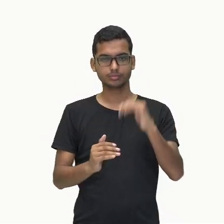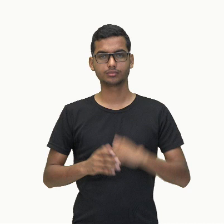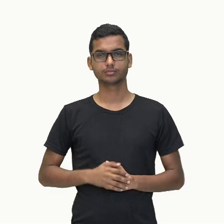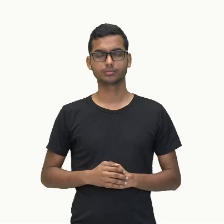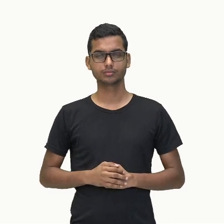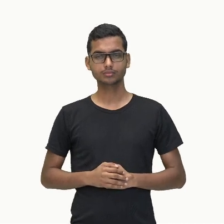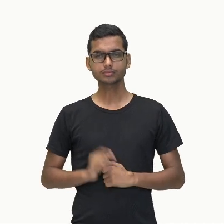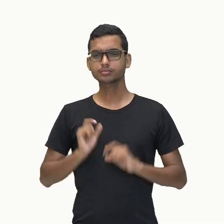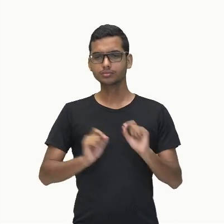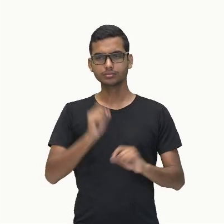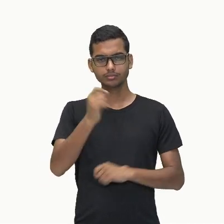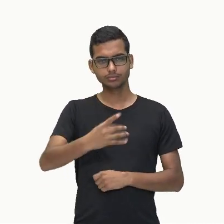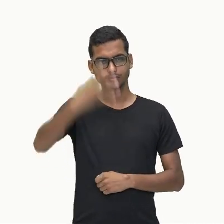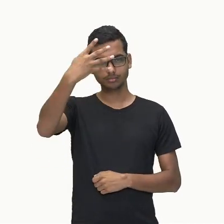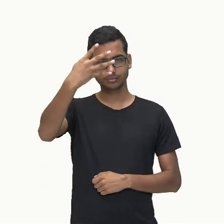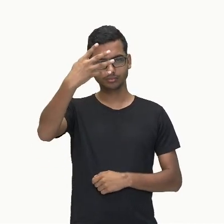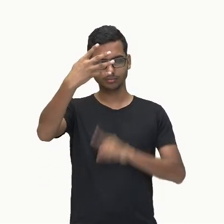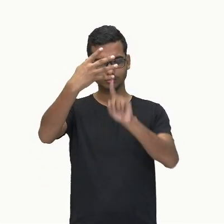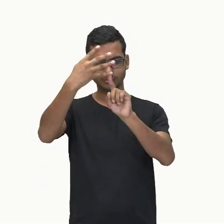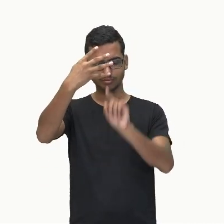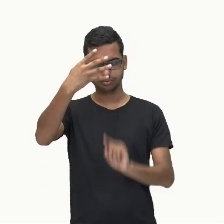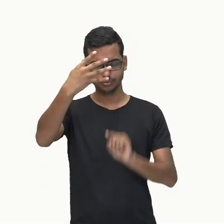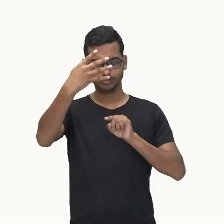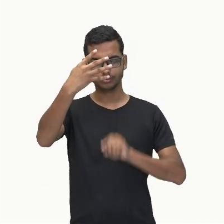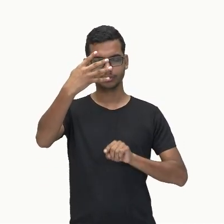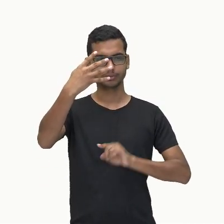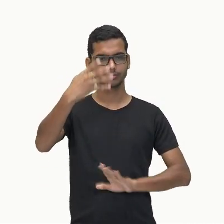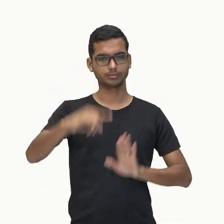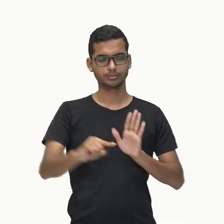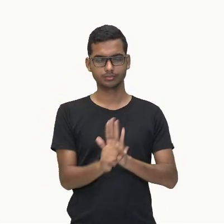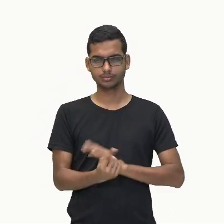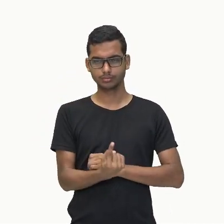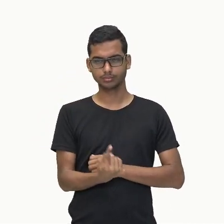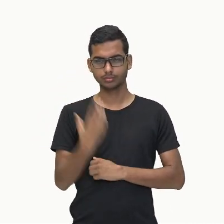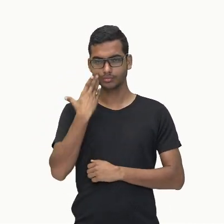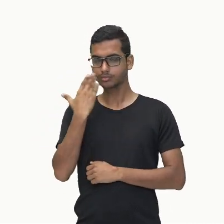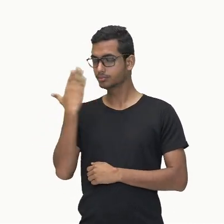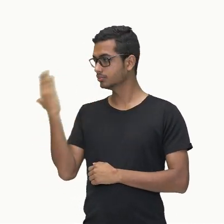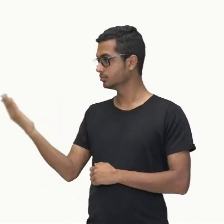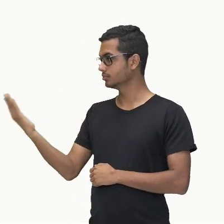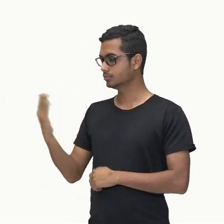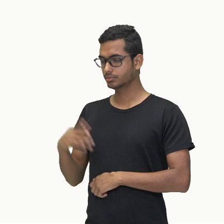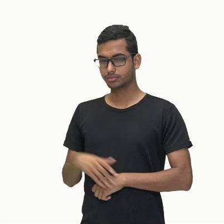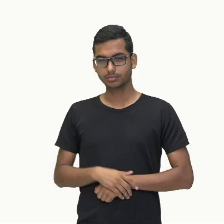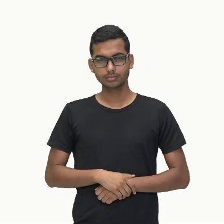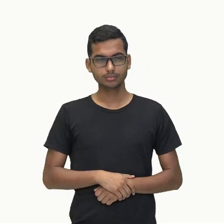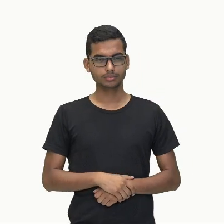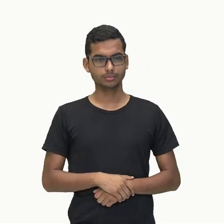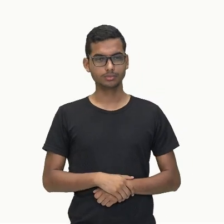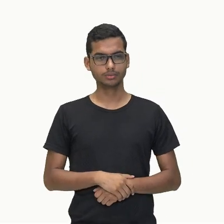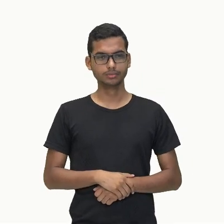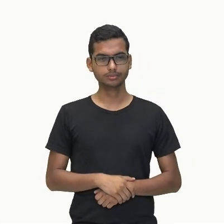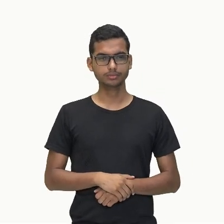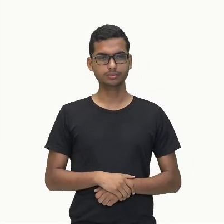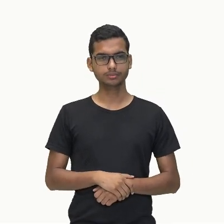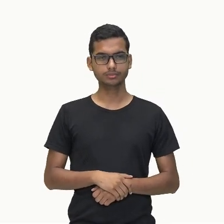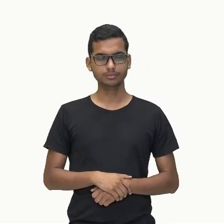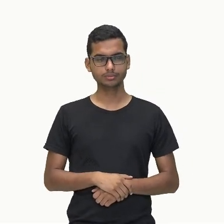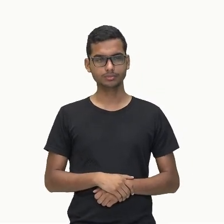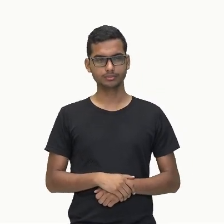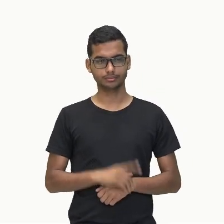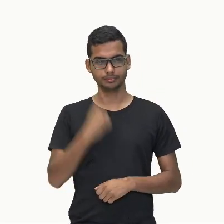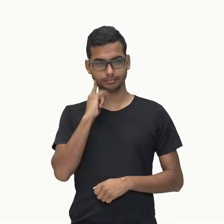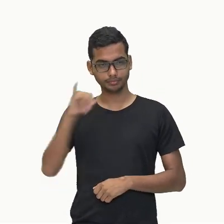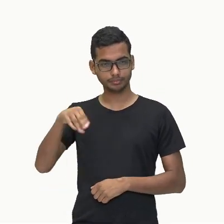e menos 1. Então, y pertence aos reais, tal que menos 1 é menor ou igual a y, que é menor